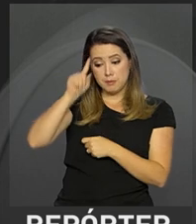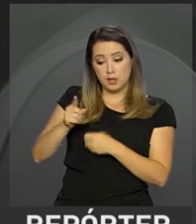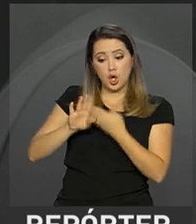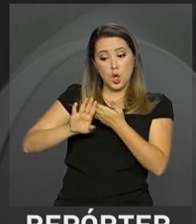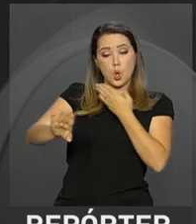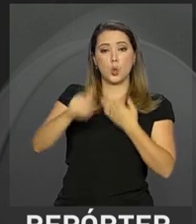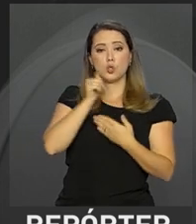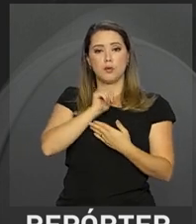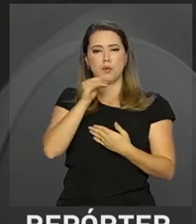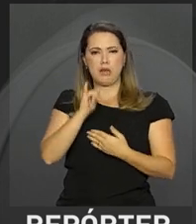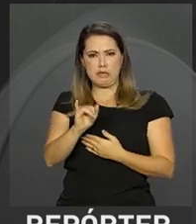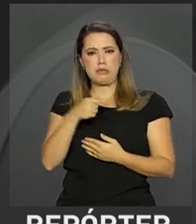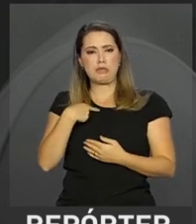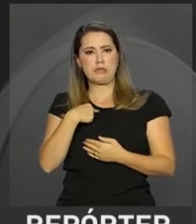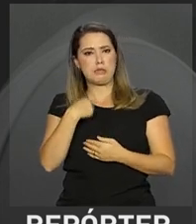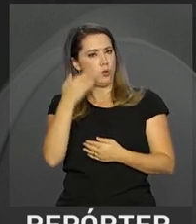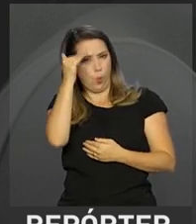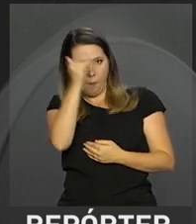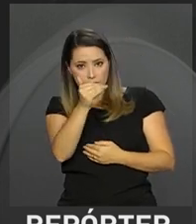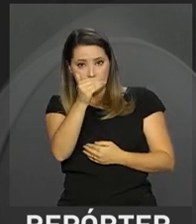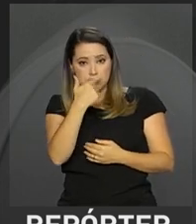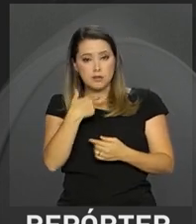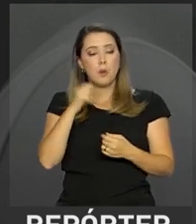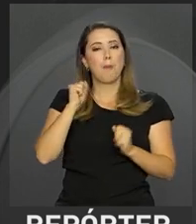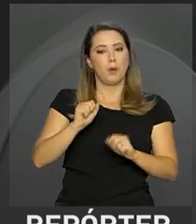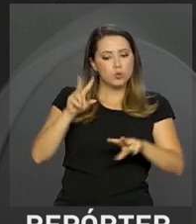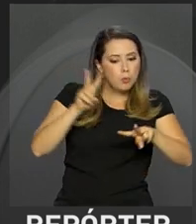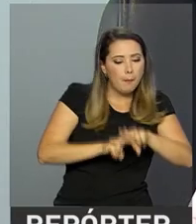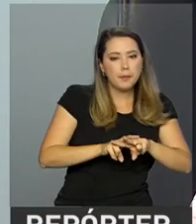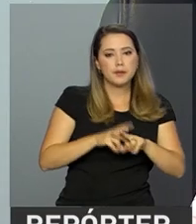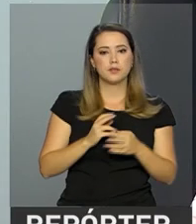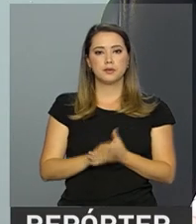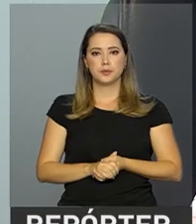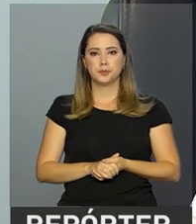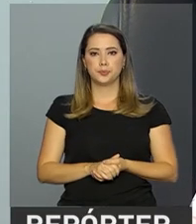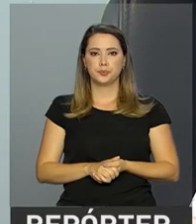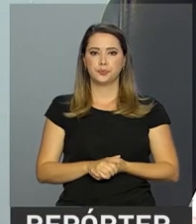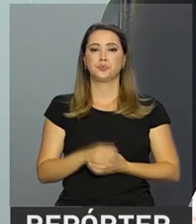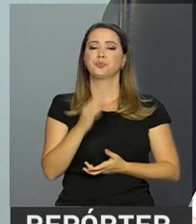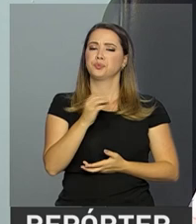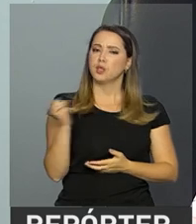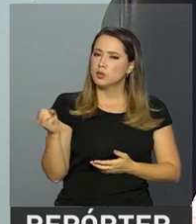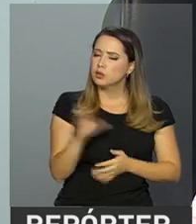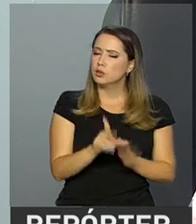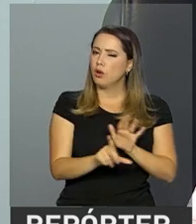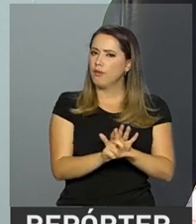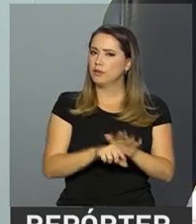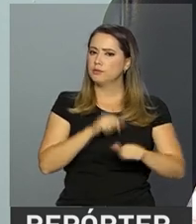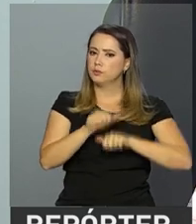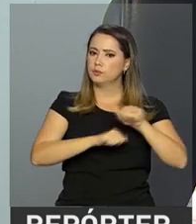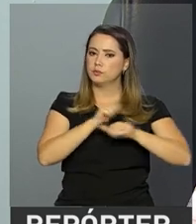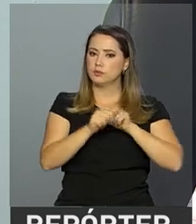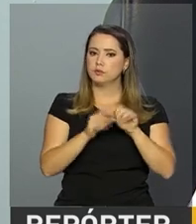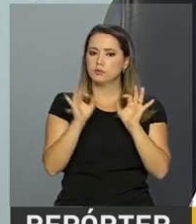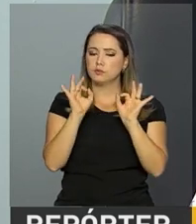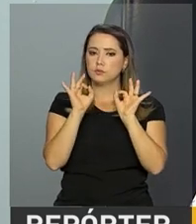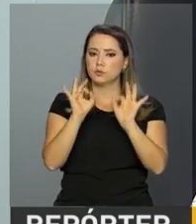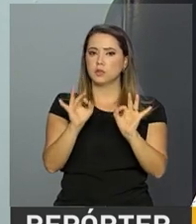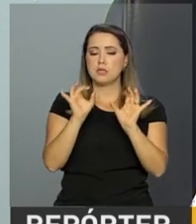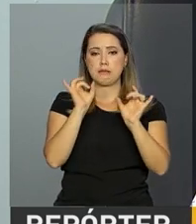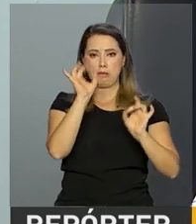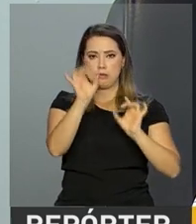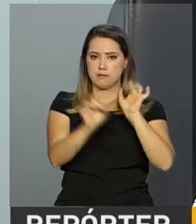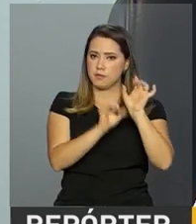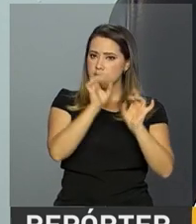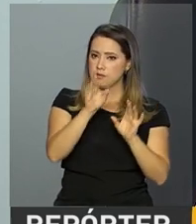determinação, pode pegar de 3 meses a 2 anos de detenção. Essa lei nova transformou de forma